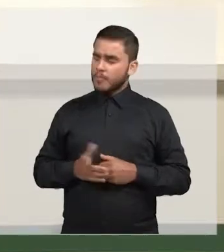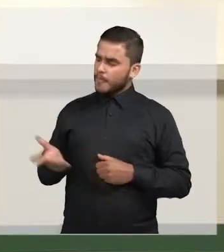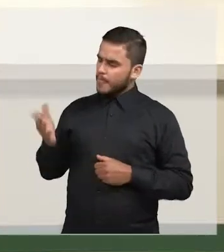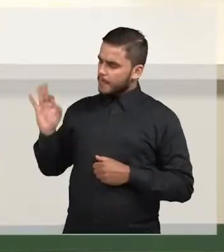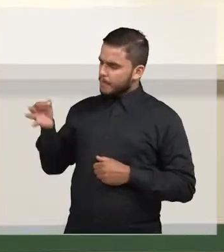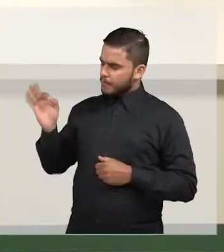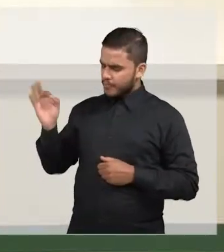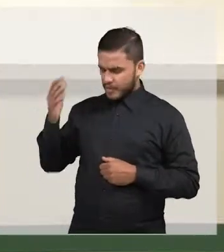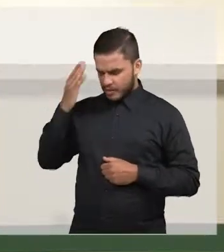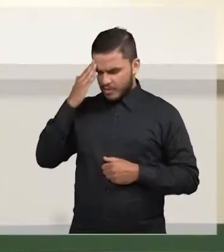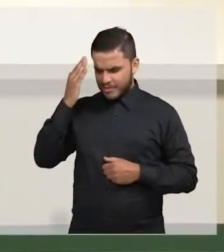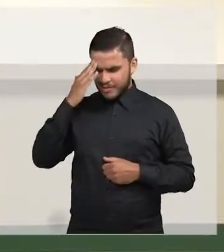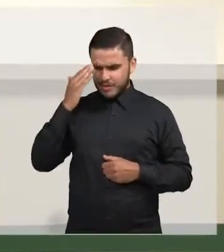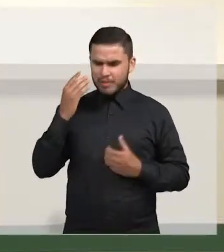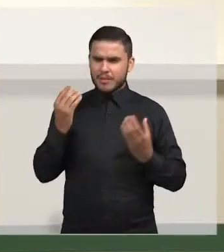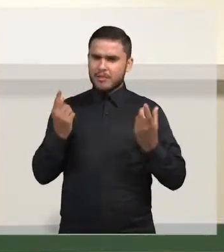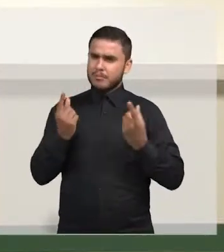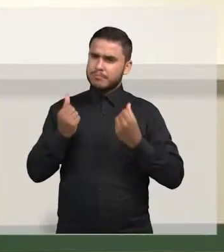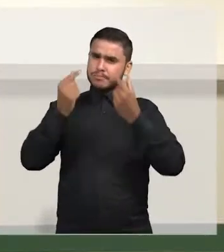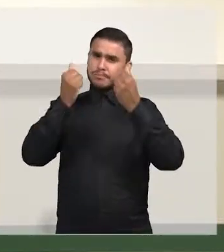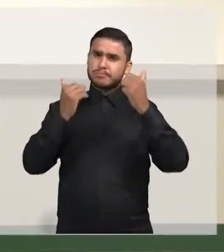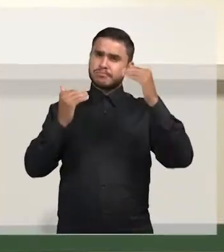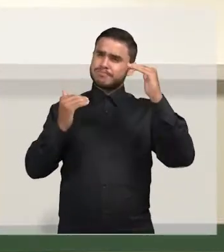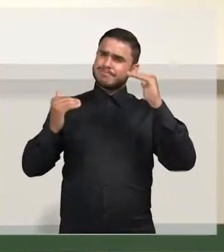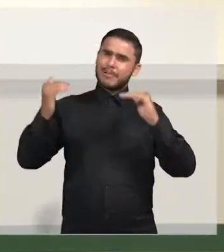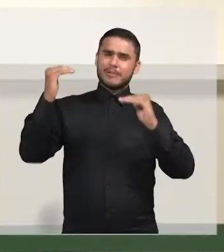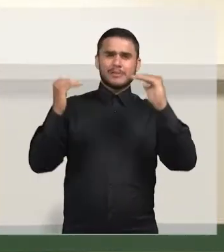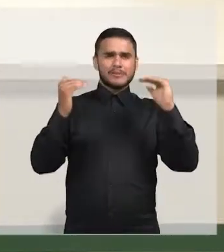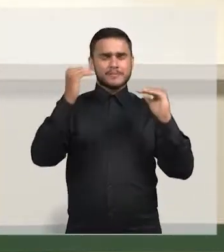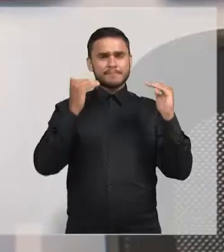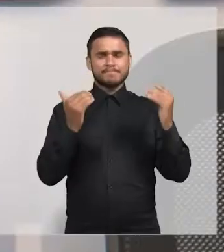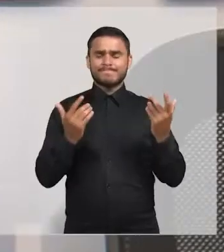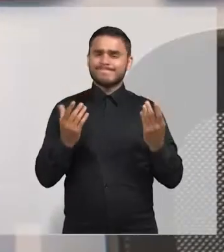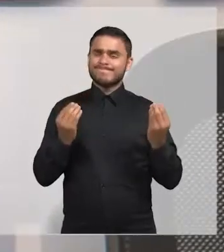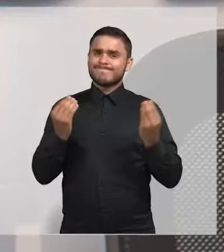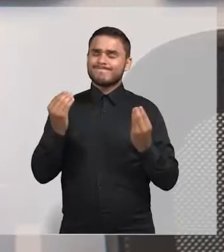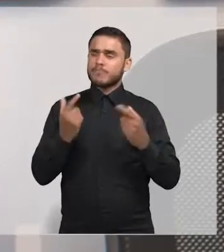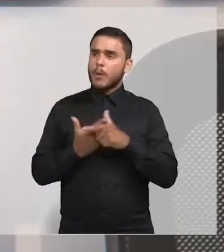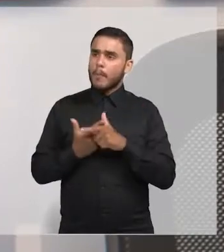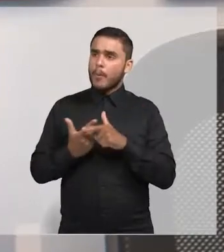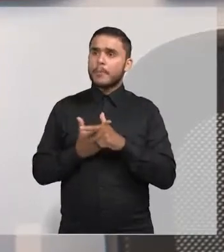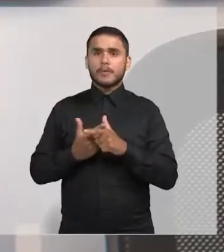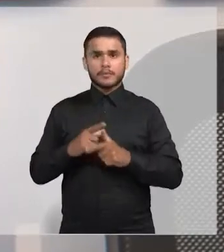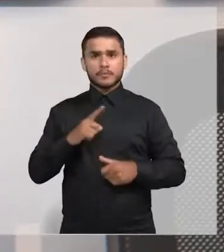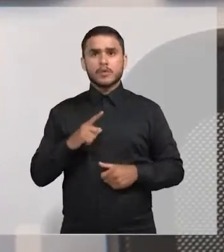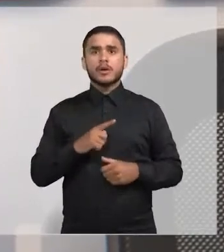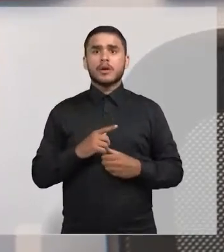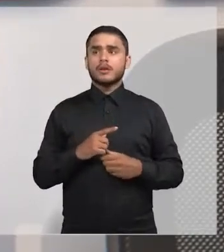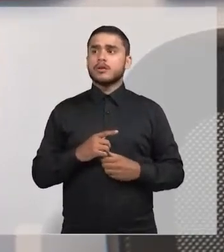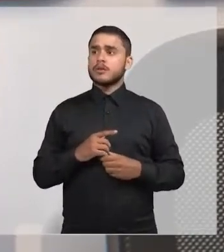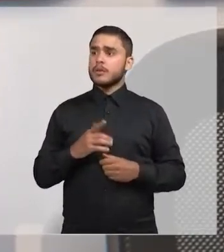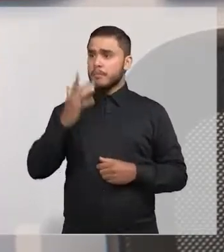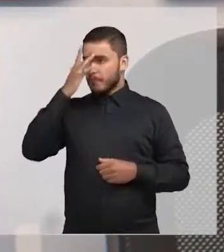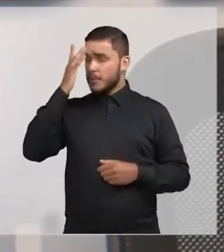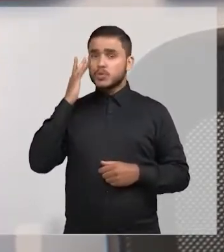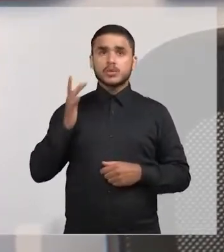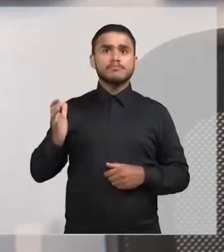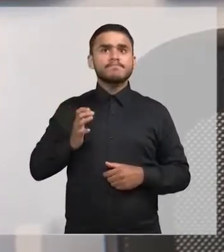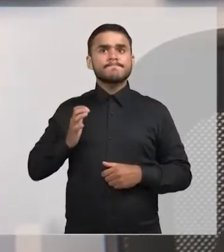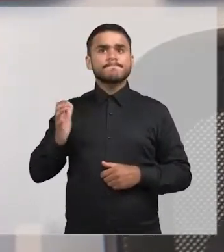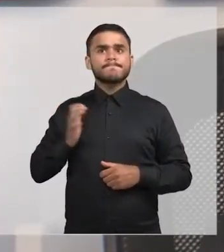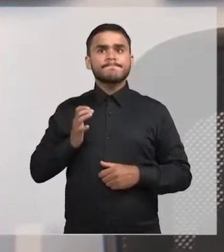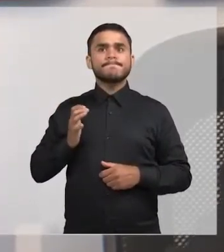Esse desequilíbrio econômico, esse fosso que existe entre os muitos ricos no Brasil